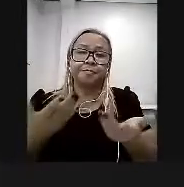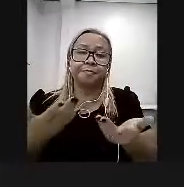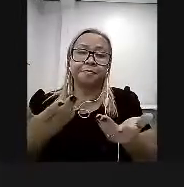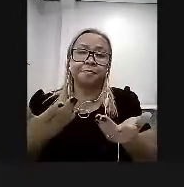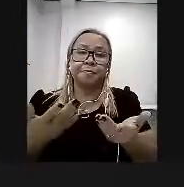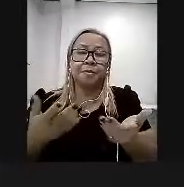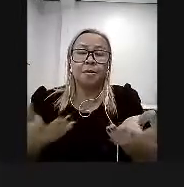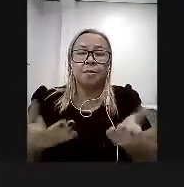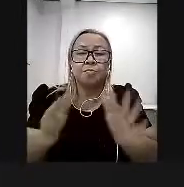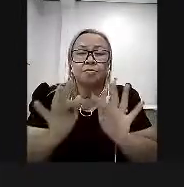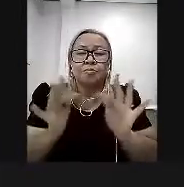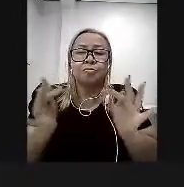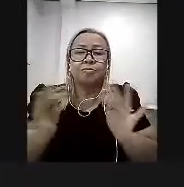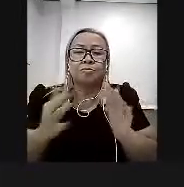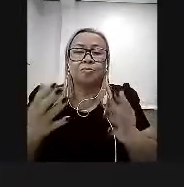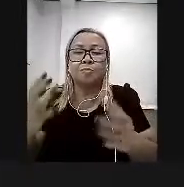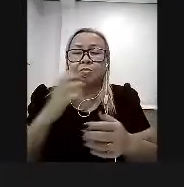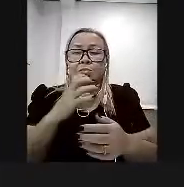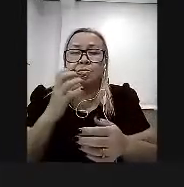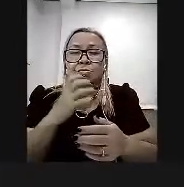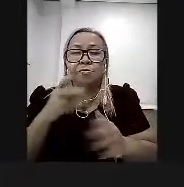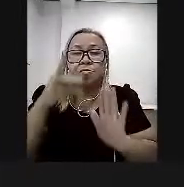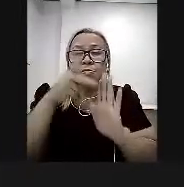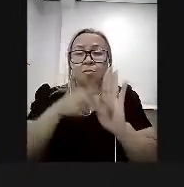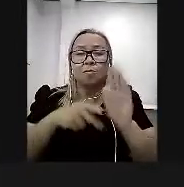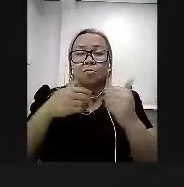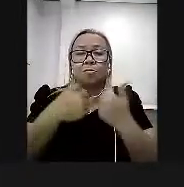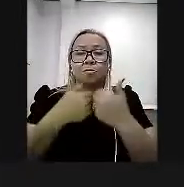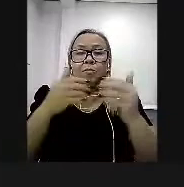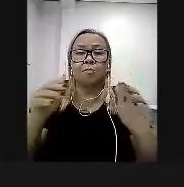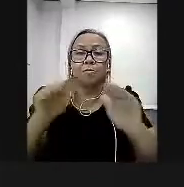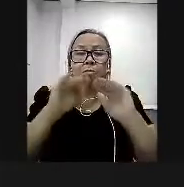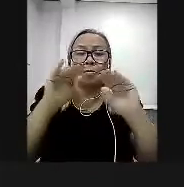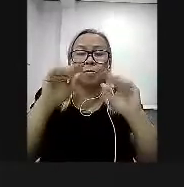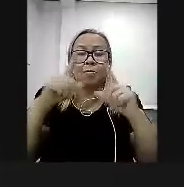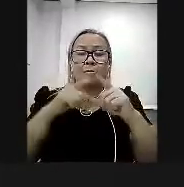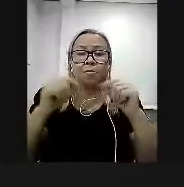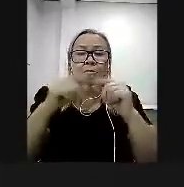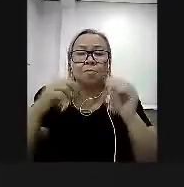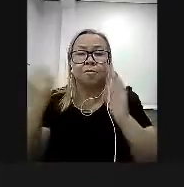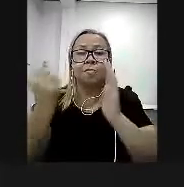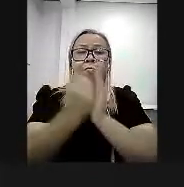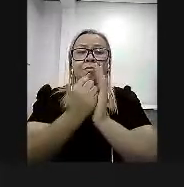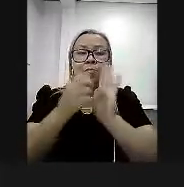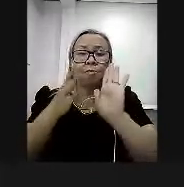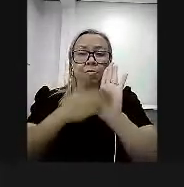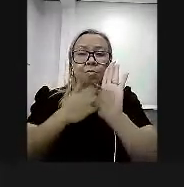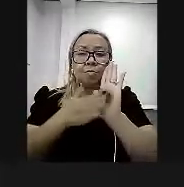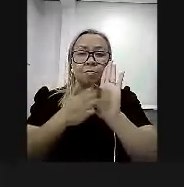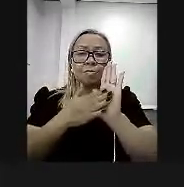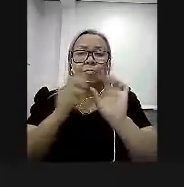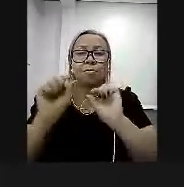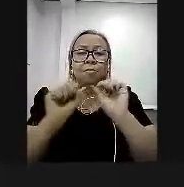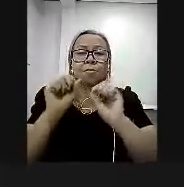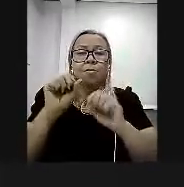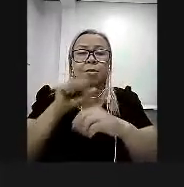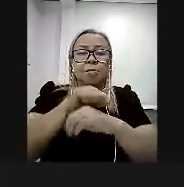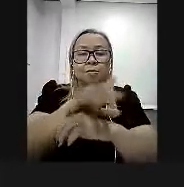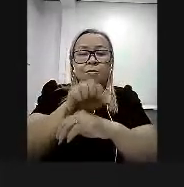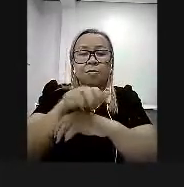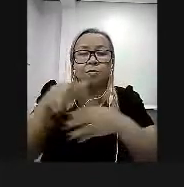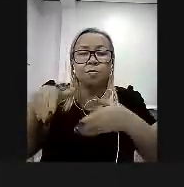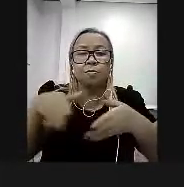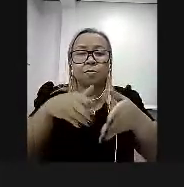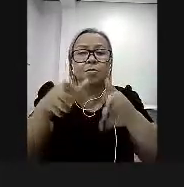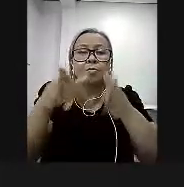efêmero, eu acho que o projeto Aberto Brasília, ele marcou uma proposta que aponta caminhos, tendências.